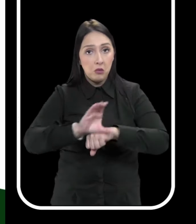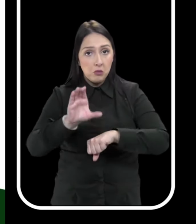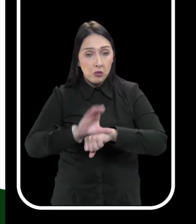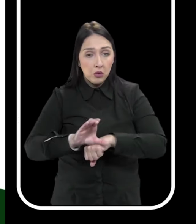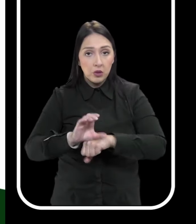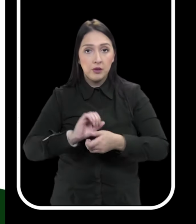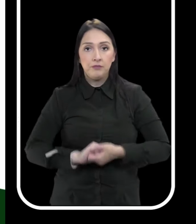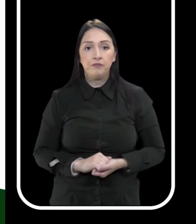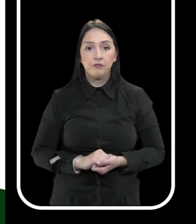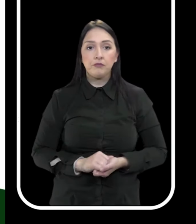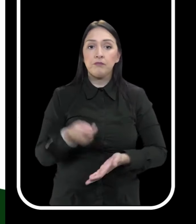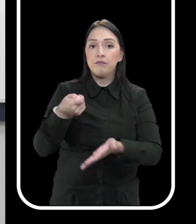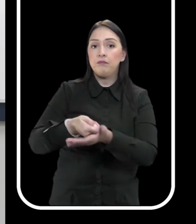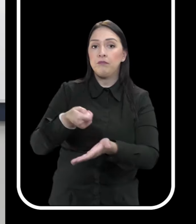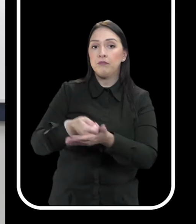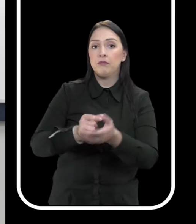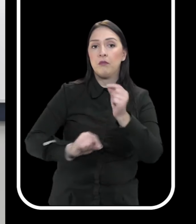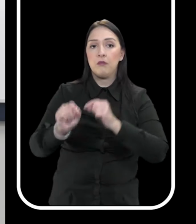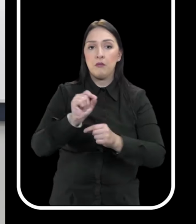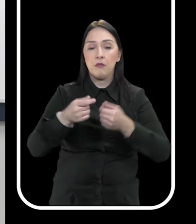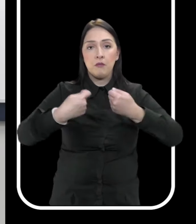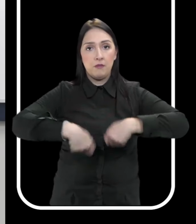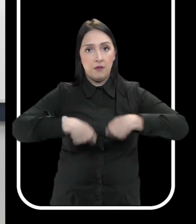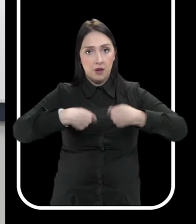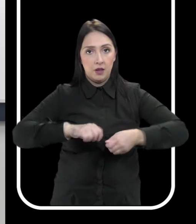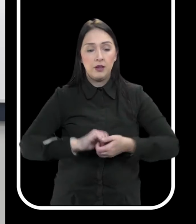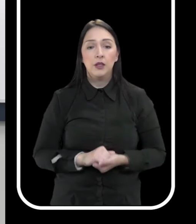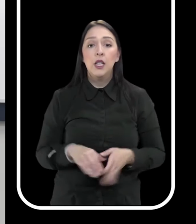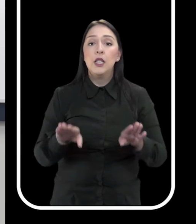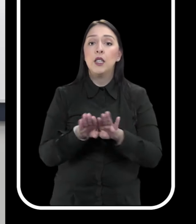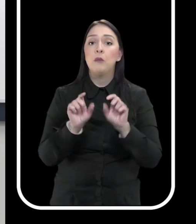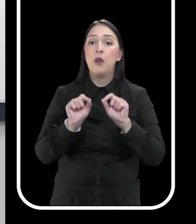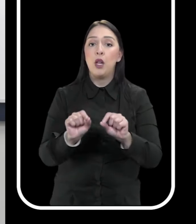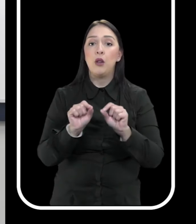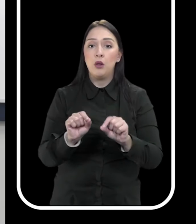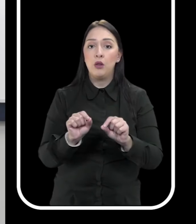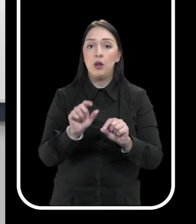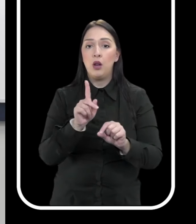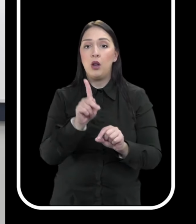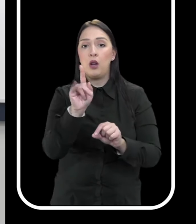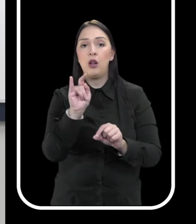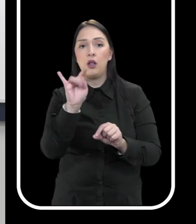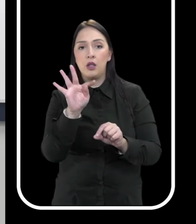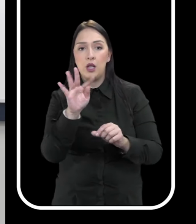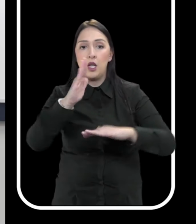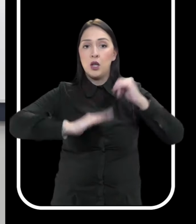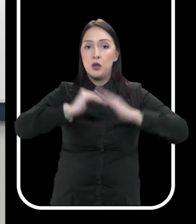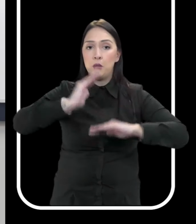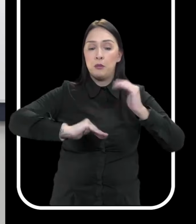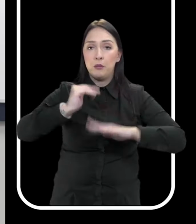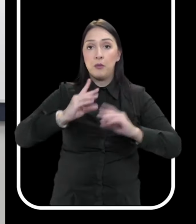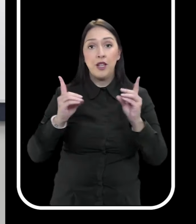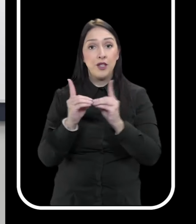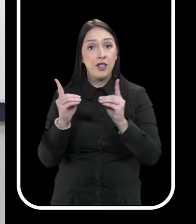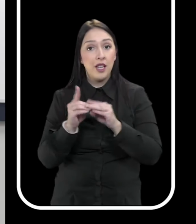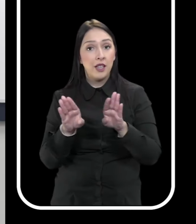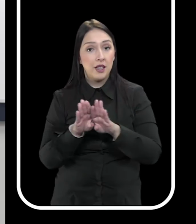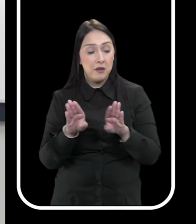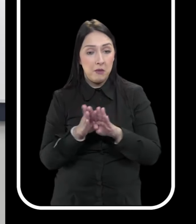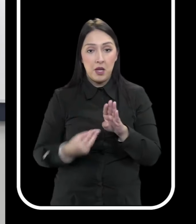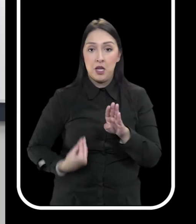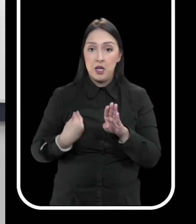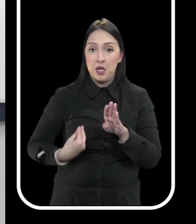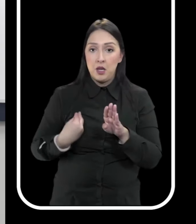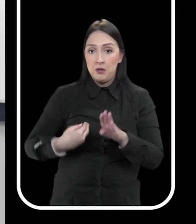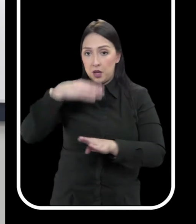alguns cursos onde exige essa necessidade, e também os kits práticos ou kits didáticos, que